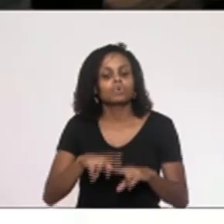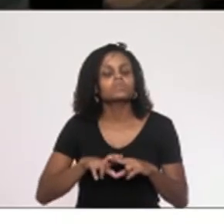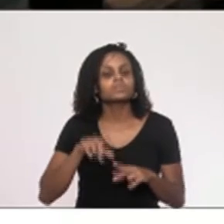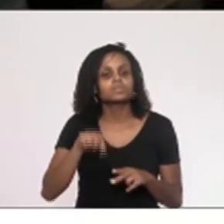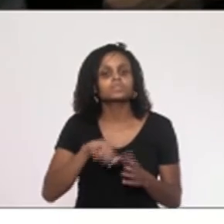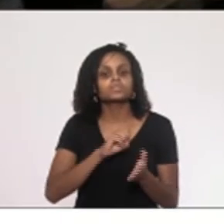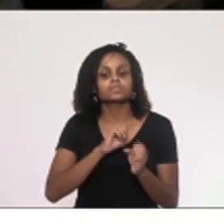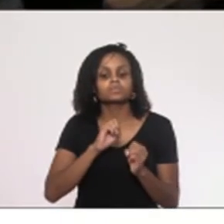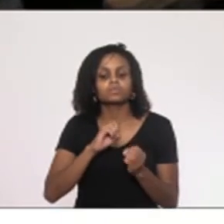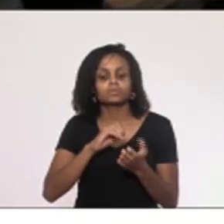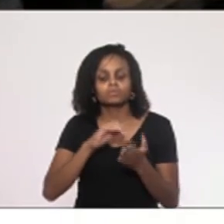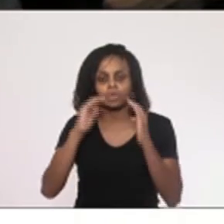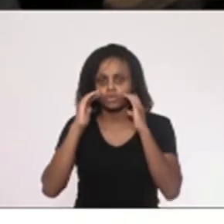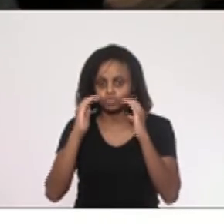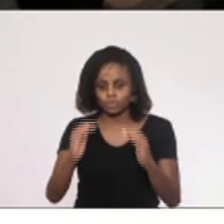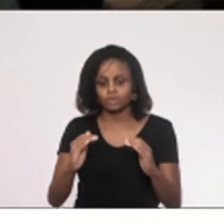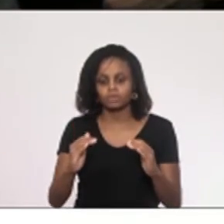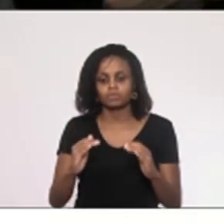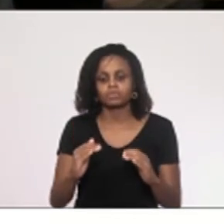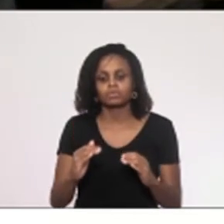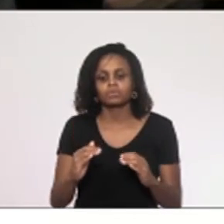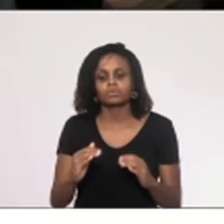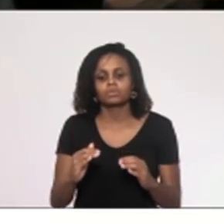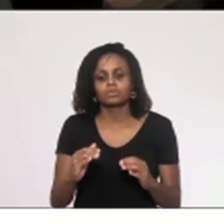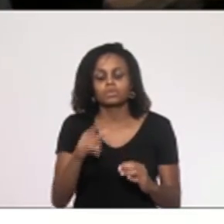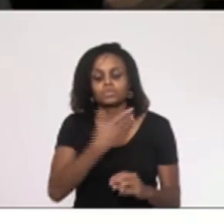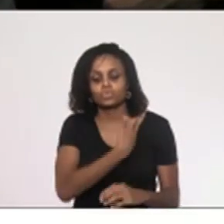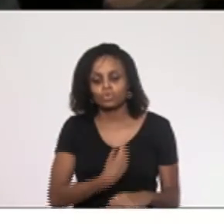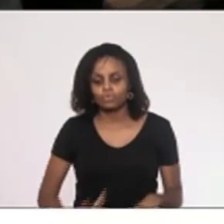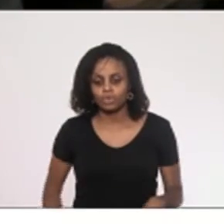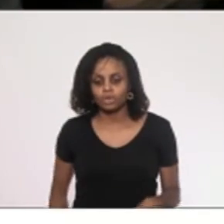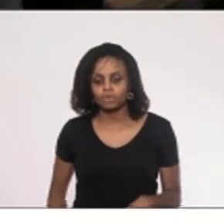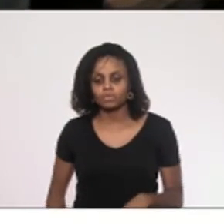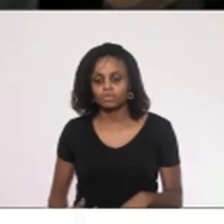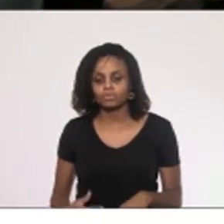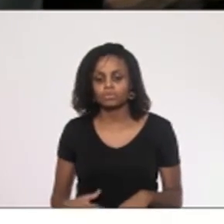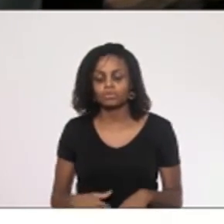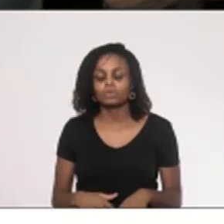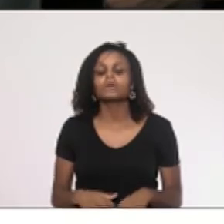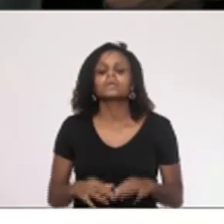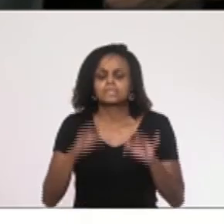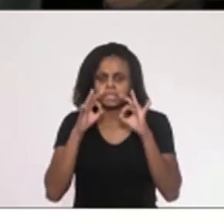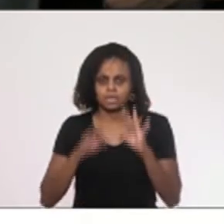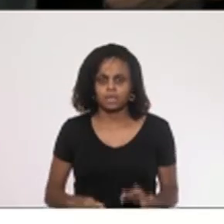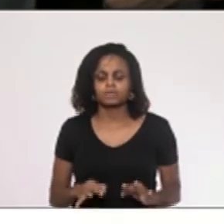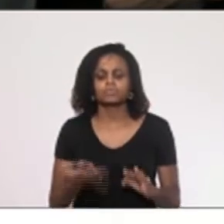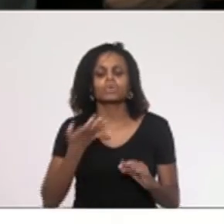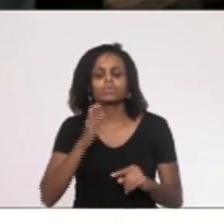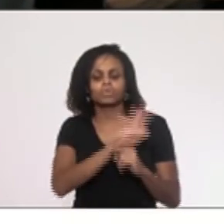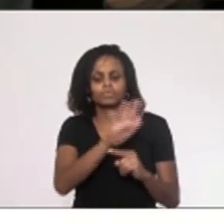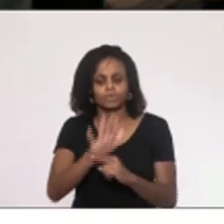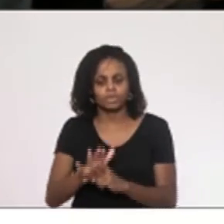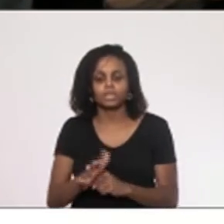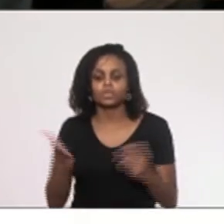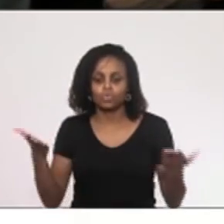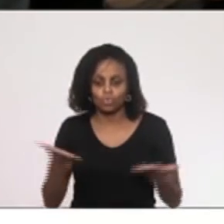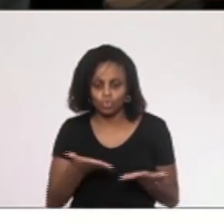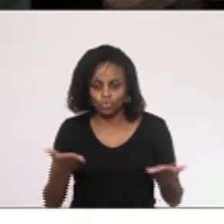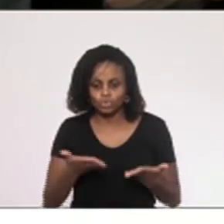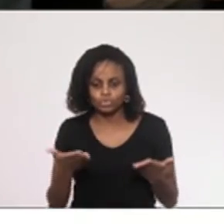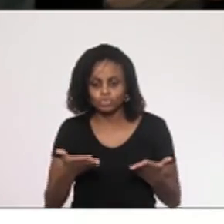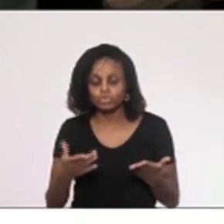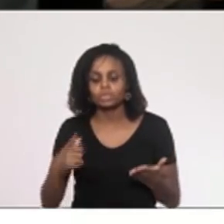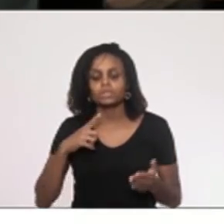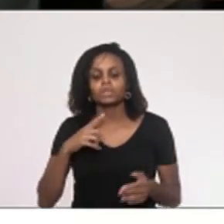respeito, desta maneira, que na minha concepção, desse governo que não faz lambança, é que eu quero defender que hoje tenhamos